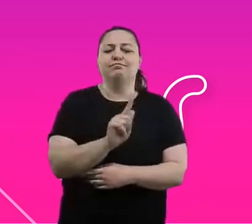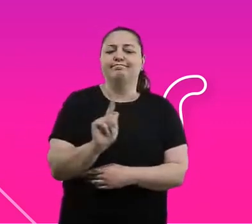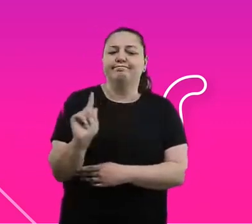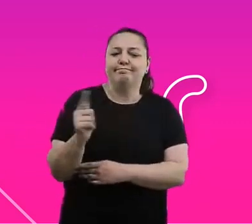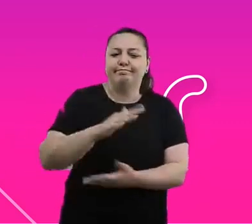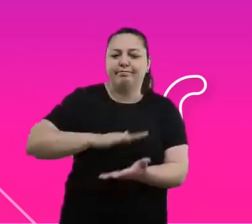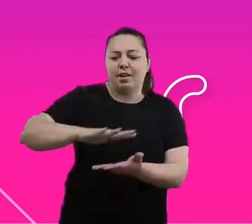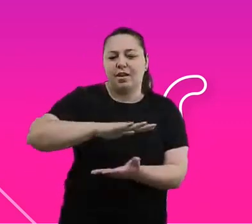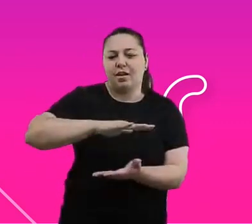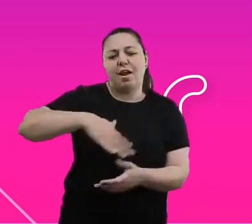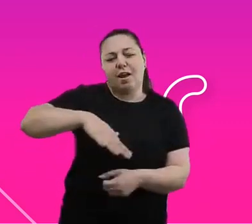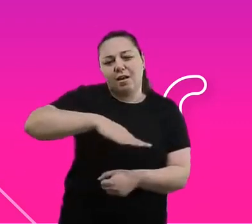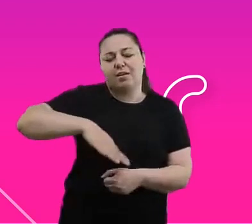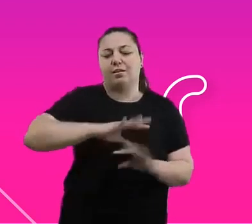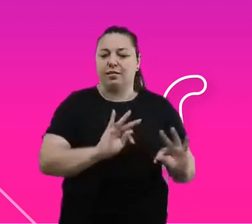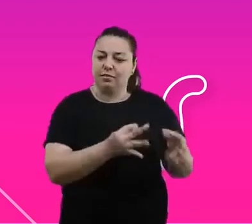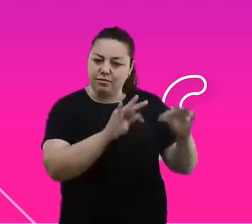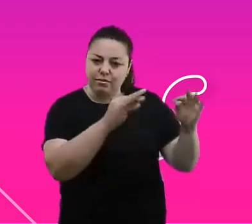transformação digital na nossa equipe.